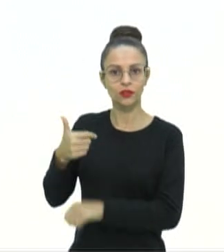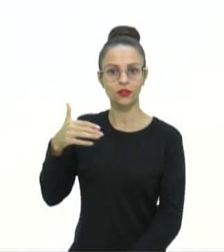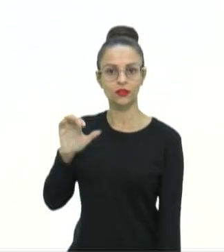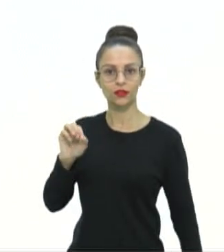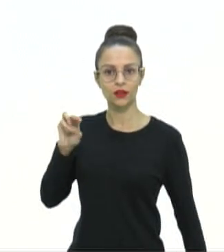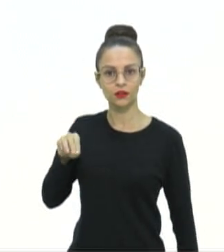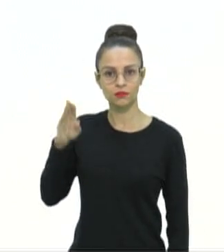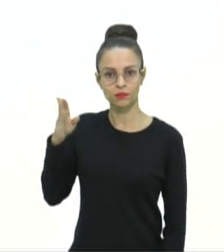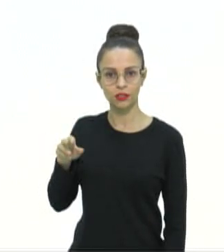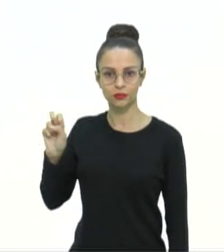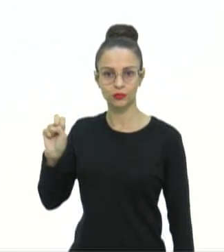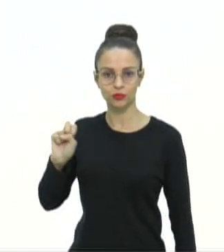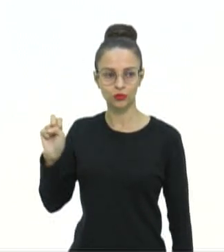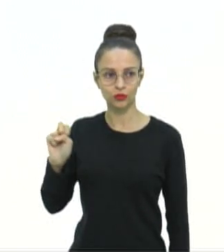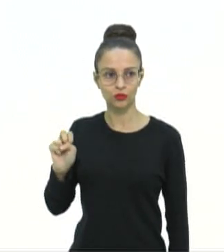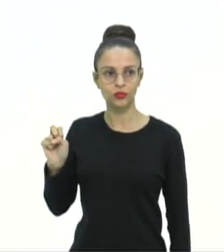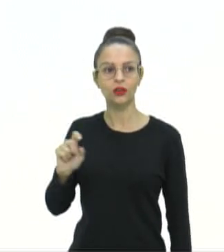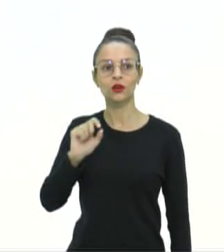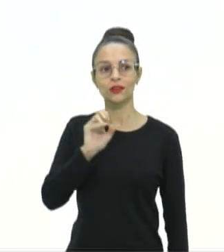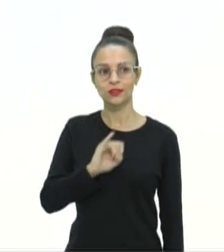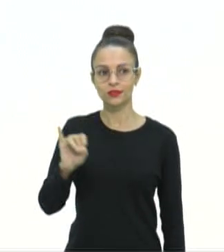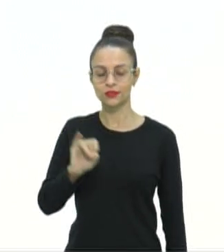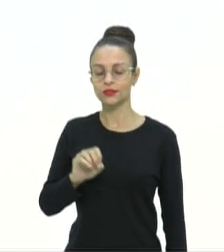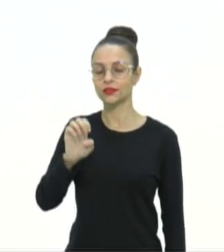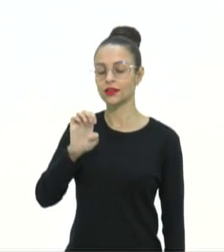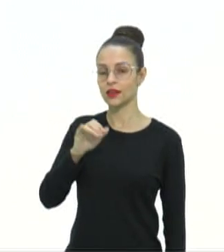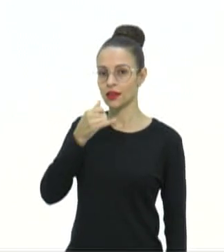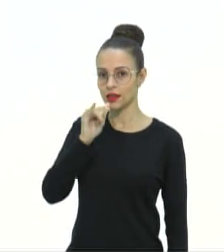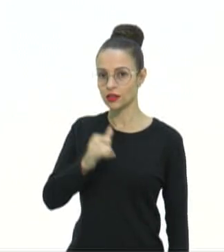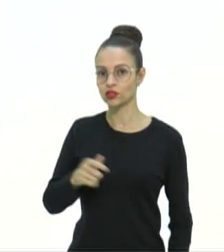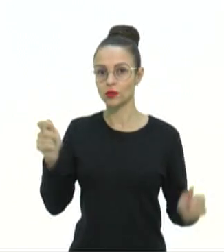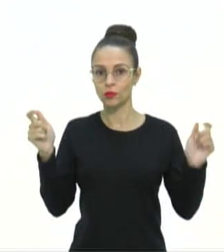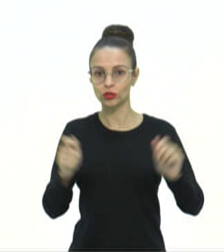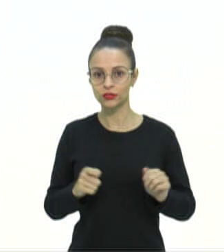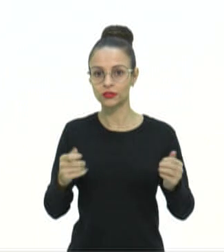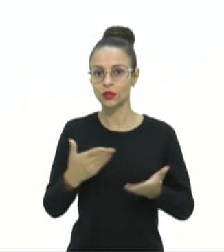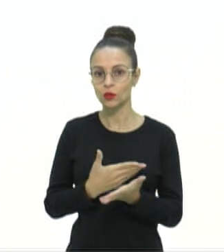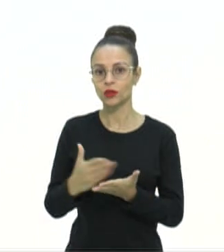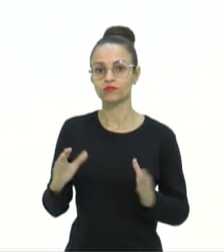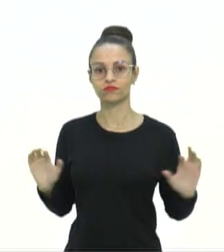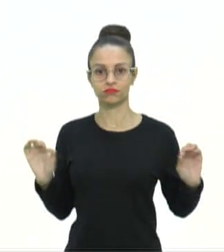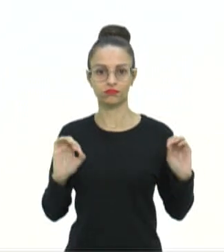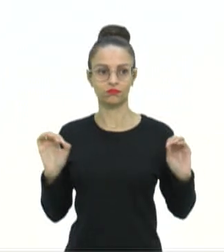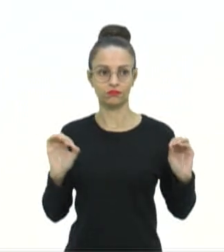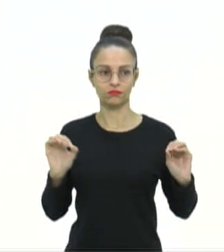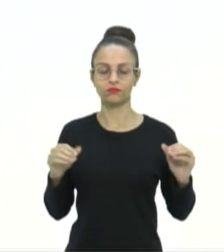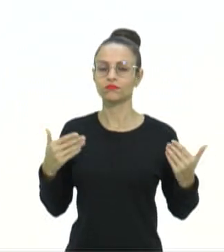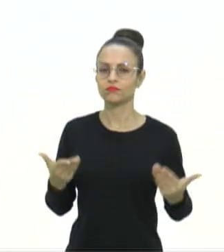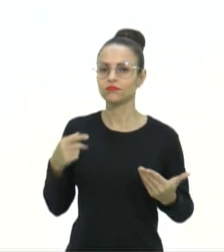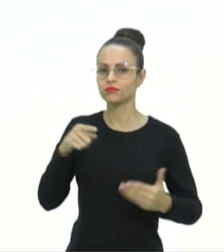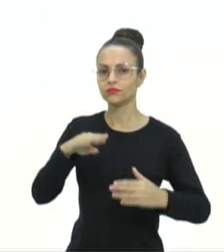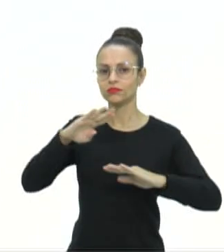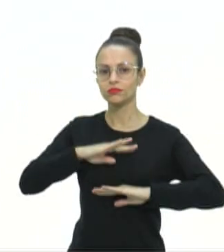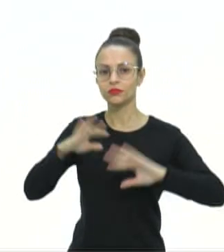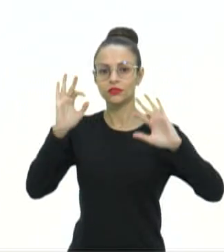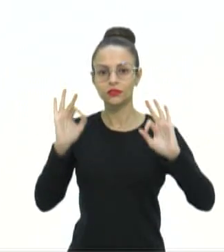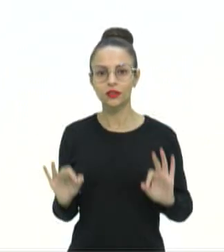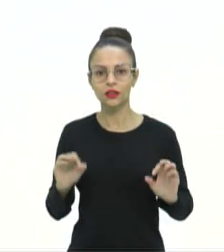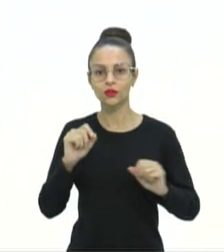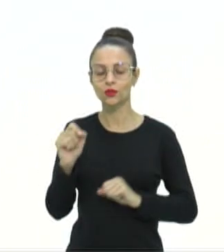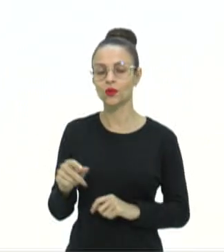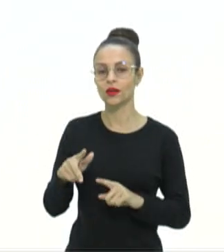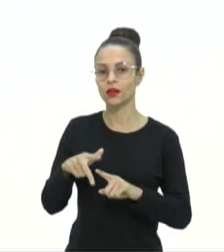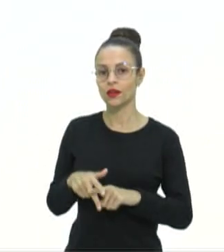por segundo. Admita que a energia potencial inicial seja nula. Com relação à situação, é correto afirmar que a